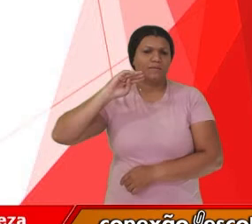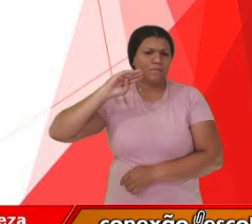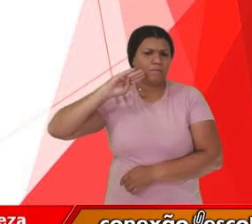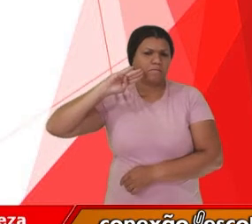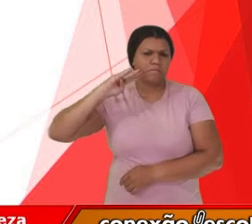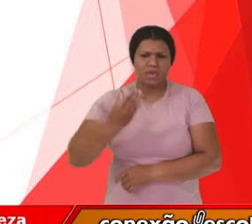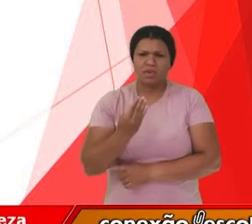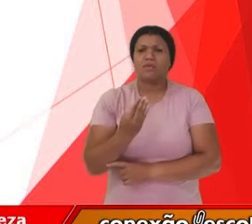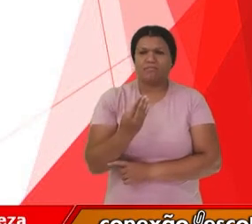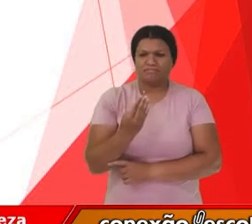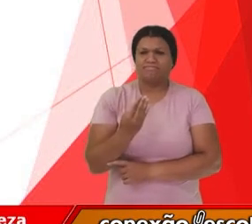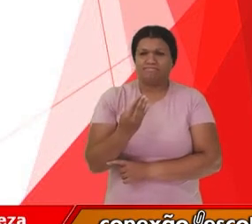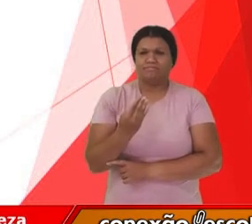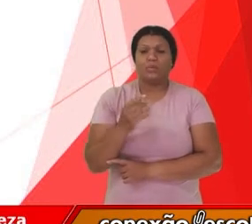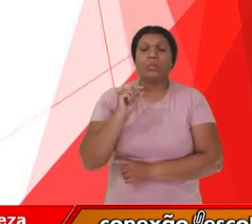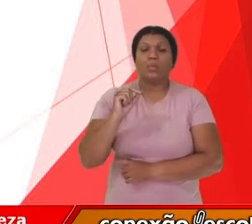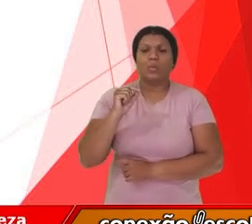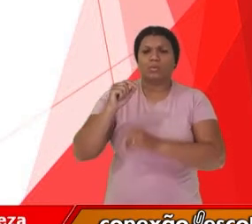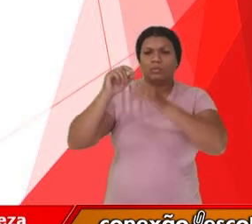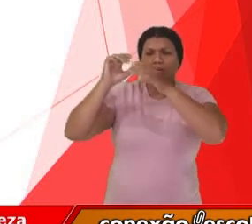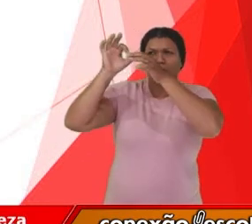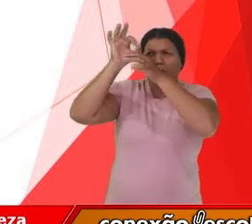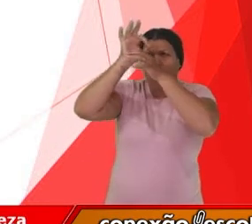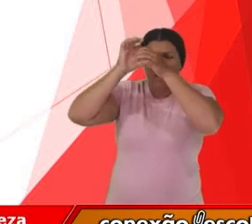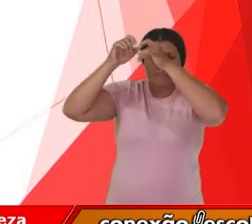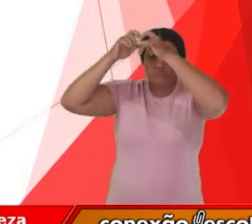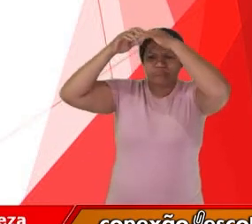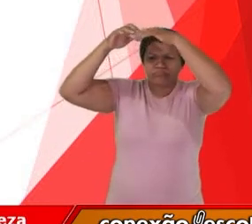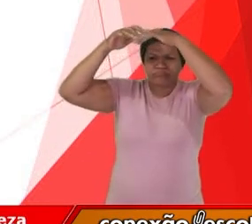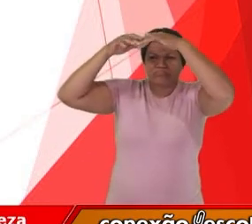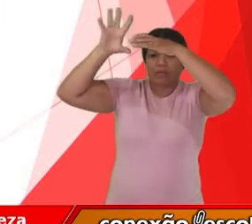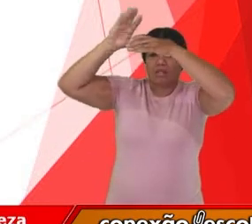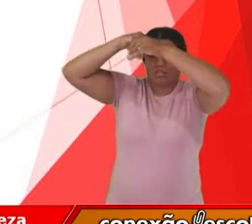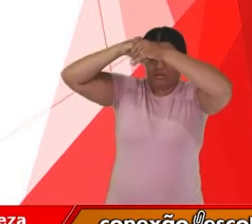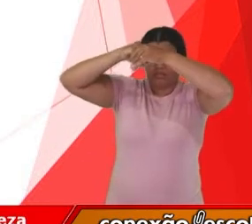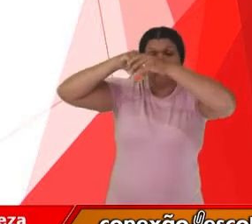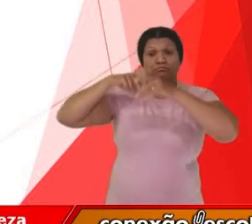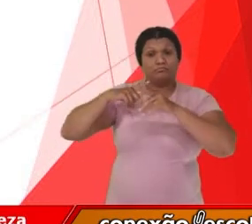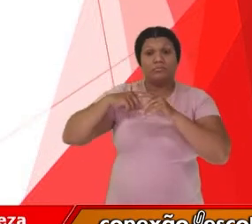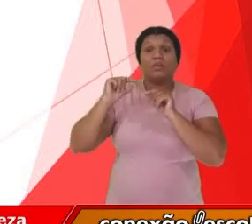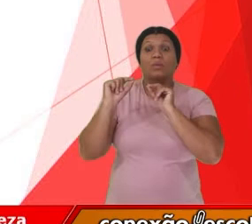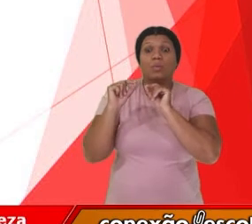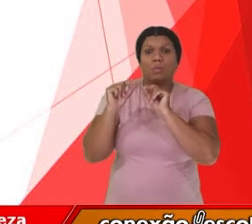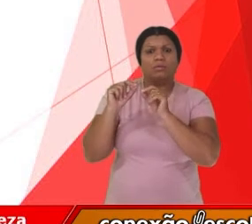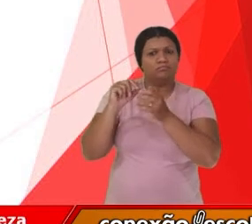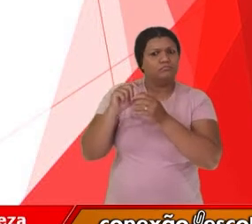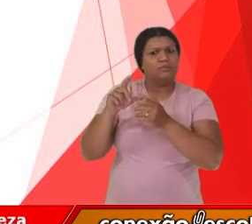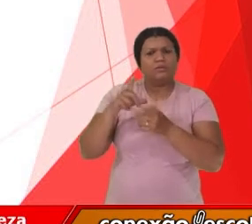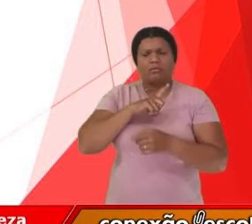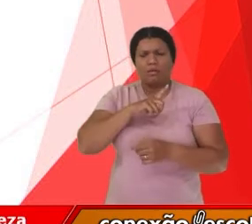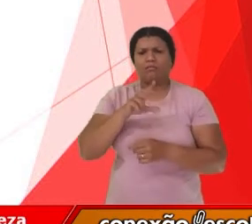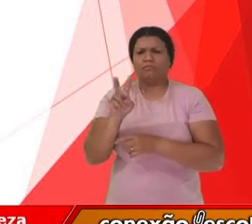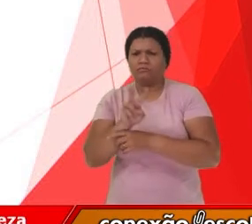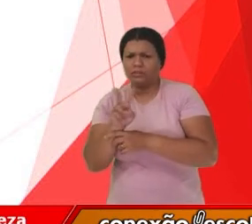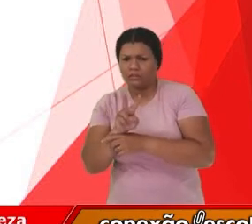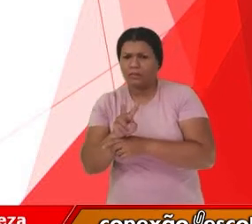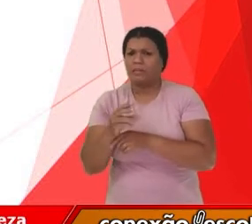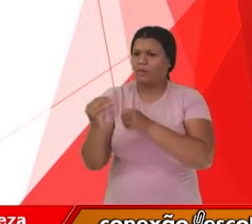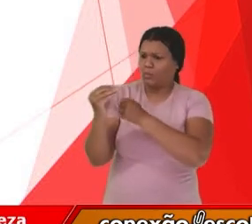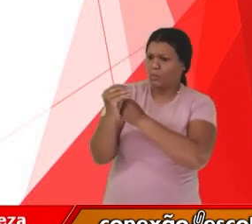neurônios e eles são nutridos, sustentados e protegidos por células chamadas